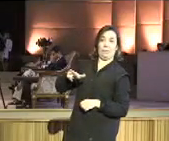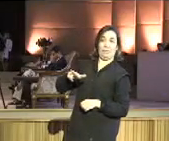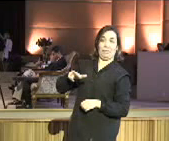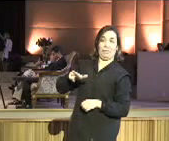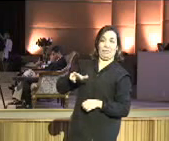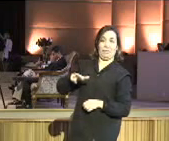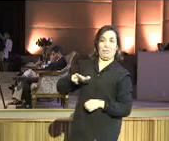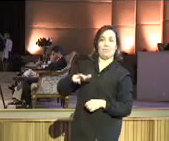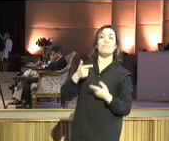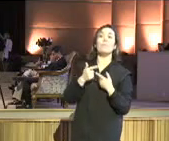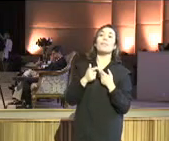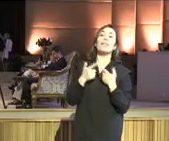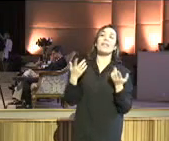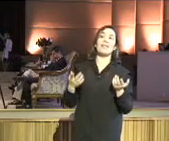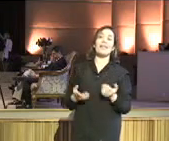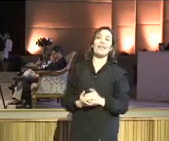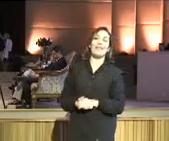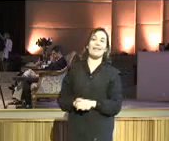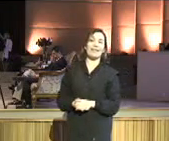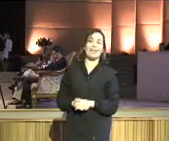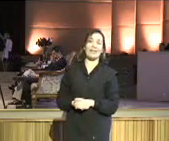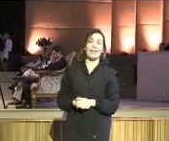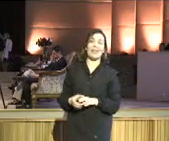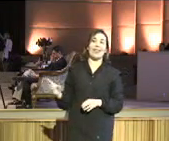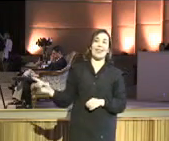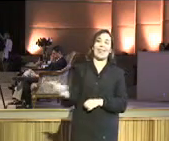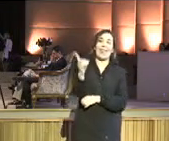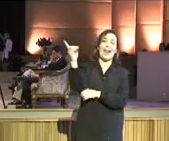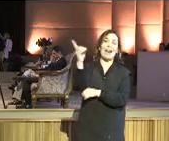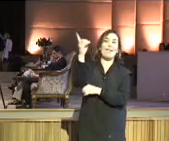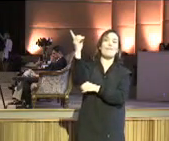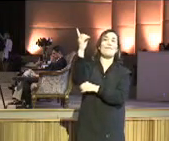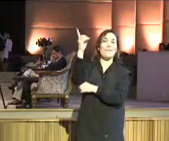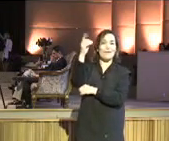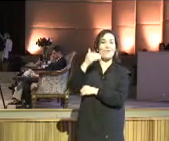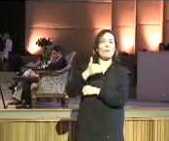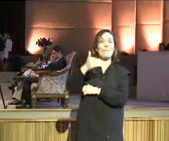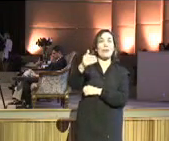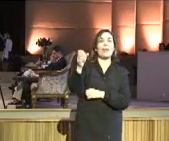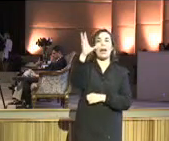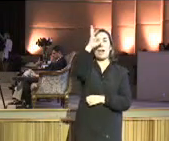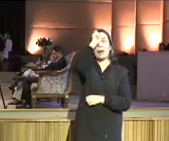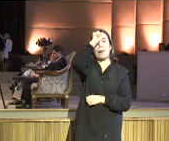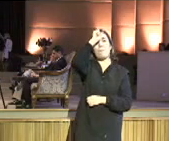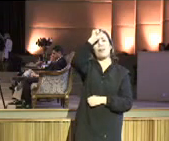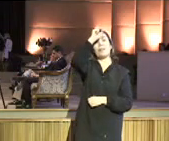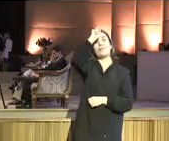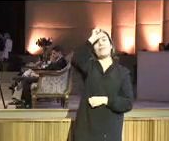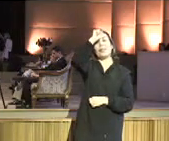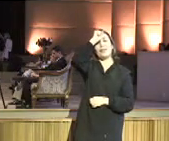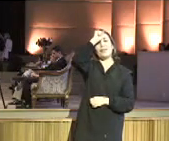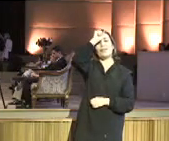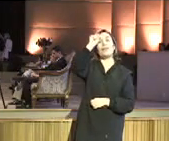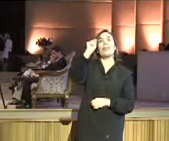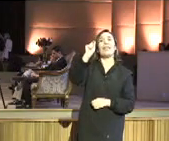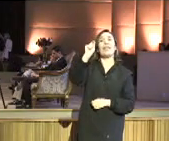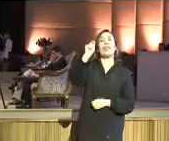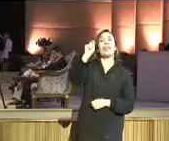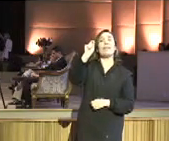E aqui havia uma outra lição que ele precisava aprender por fé. A lição